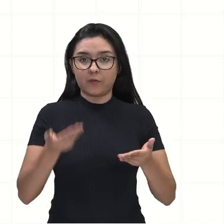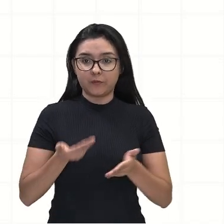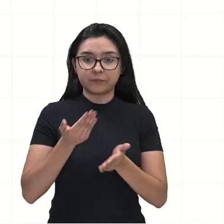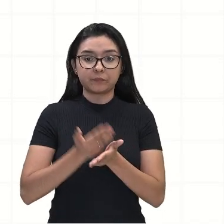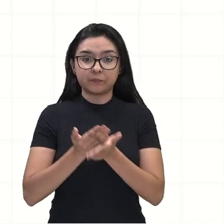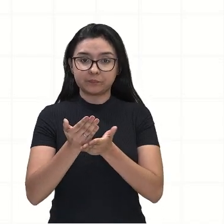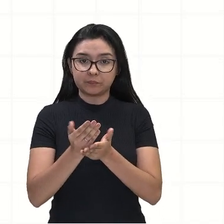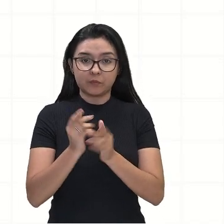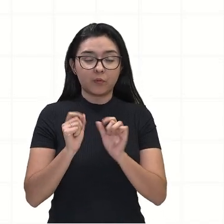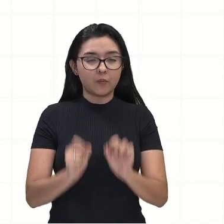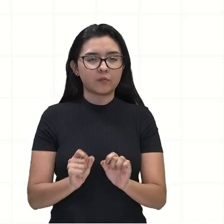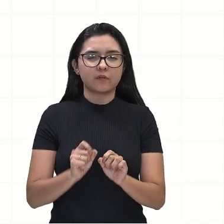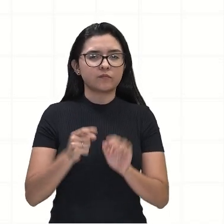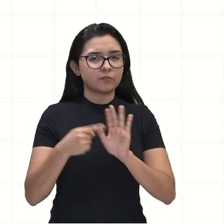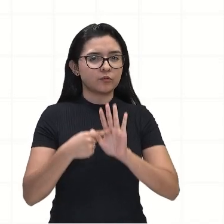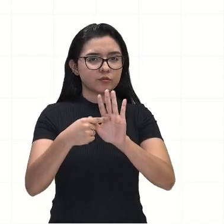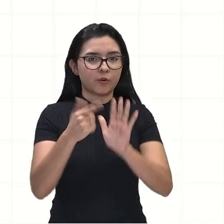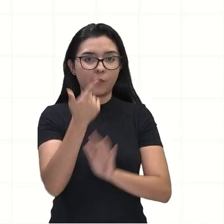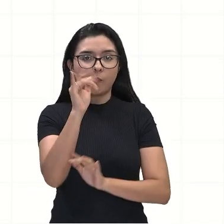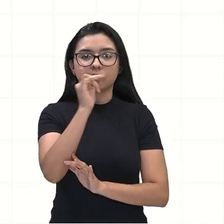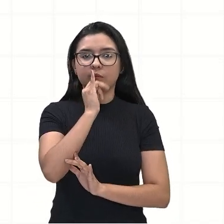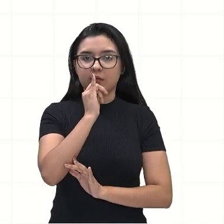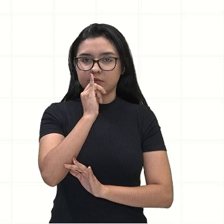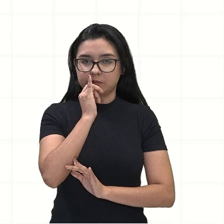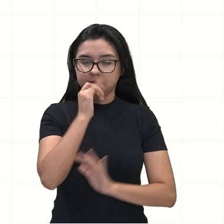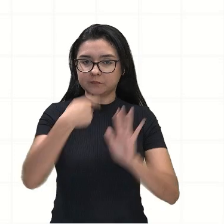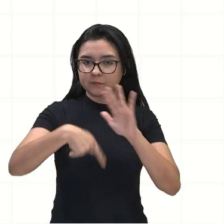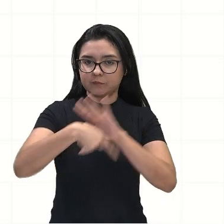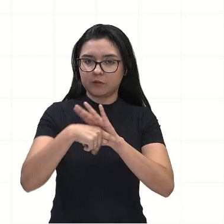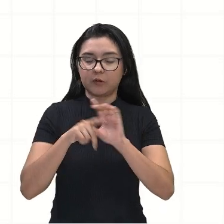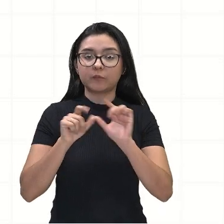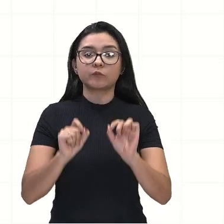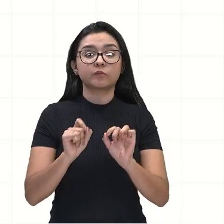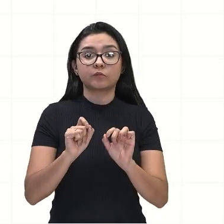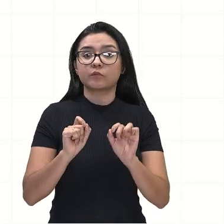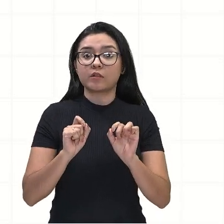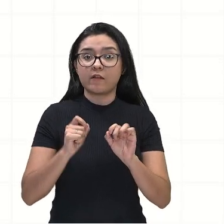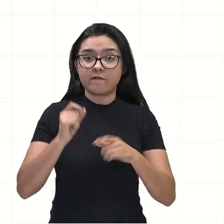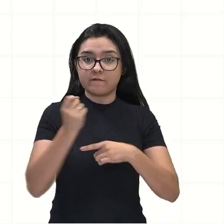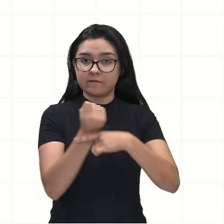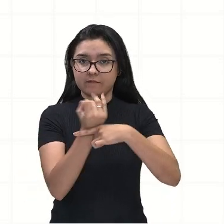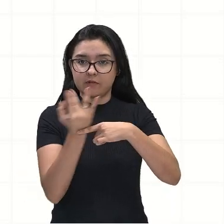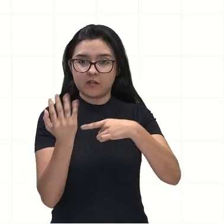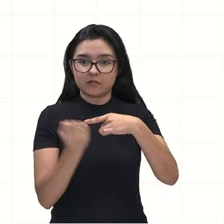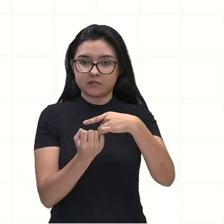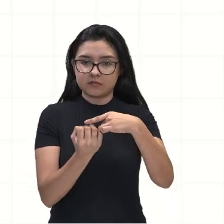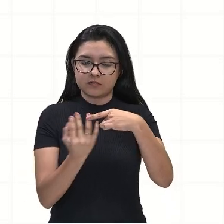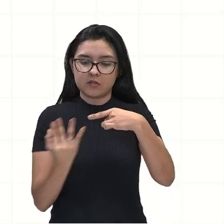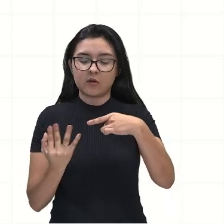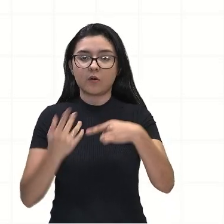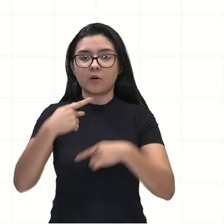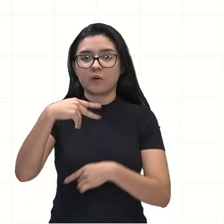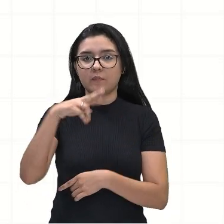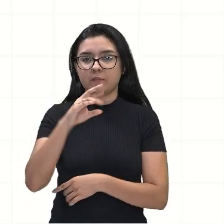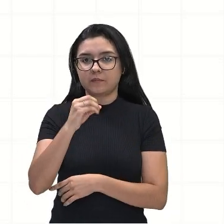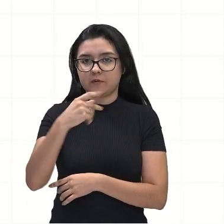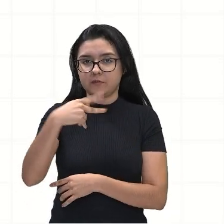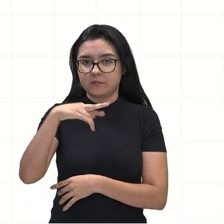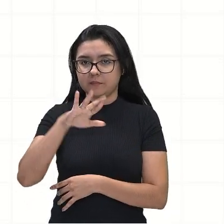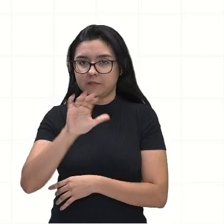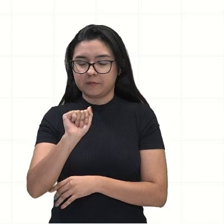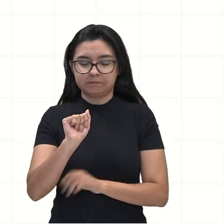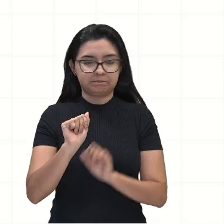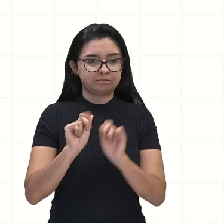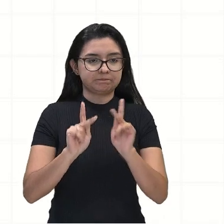eu vou te mostrar mais um exemplo, tá bom? Sobre frações próprias. Sobre